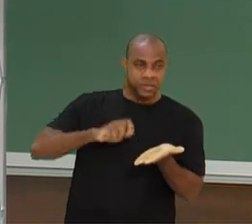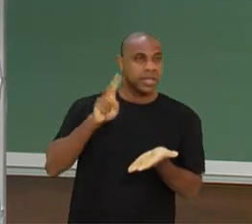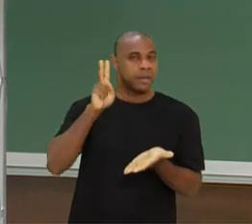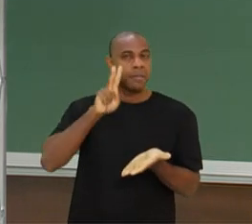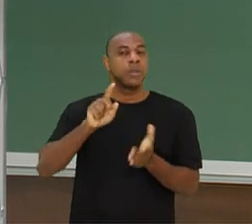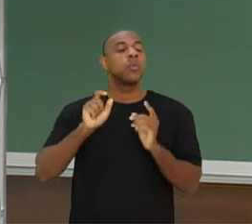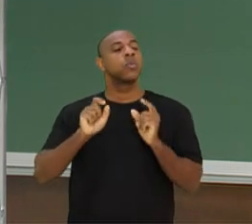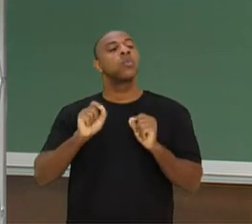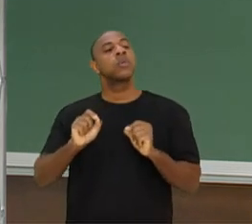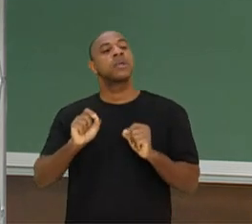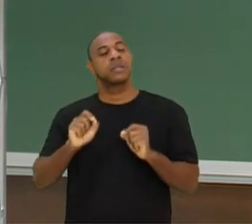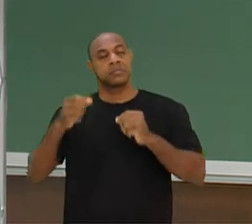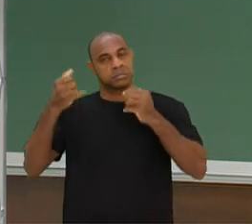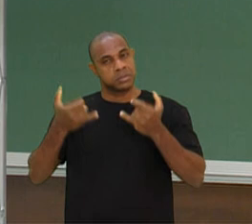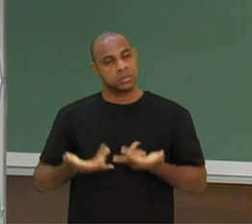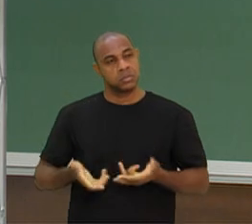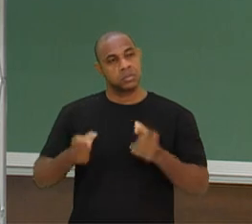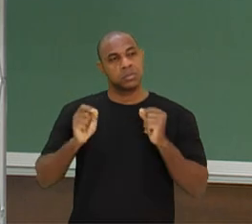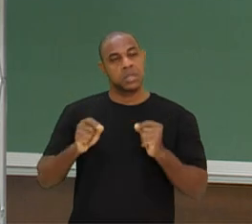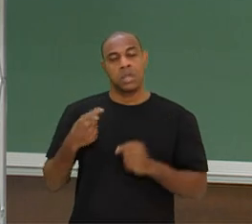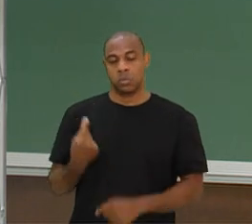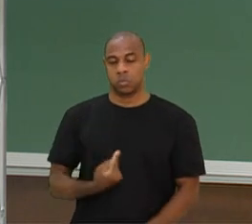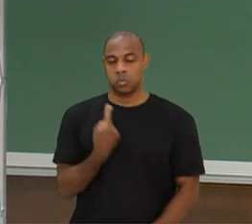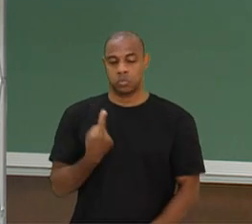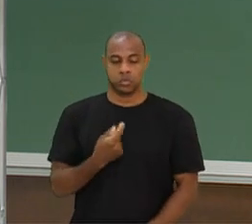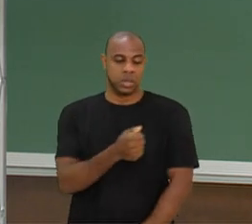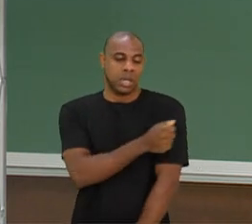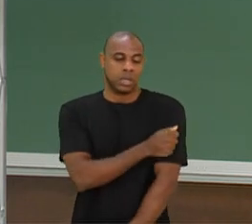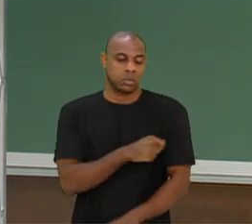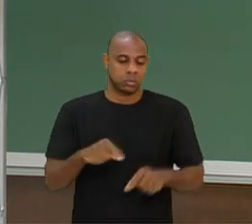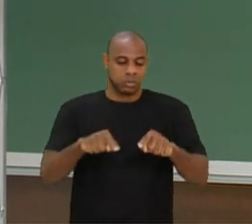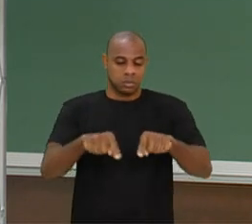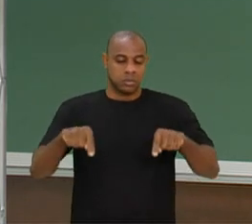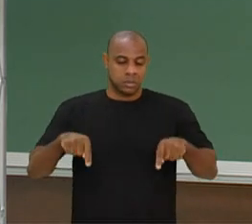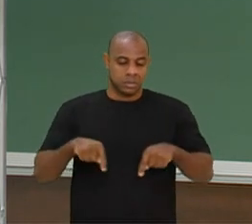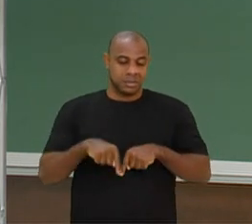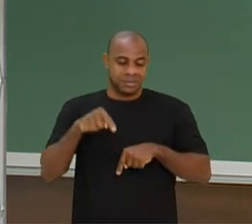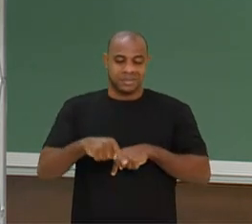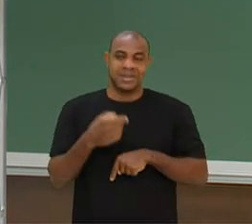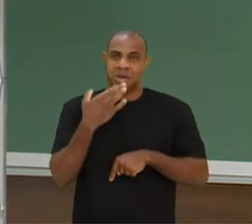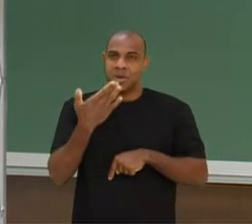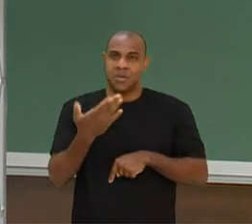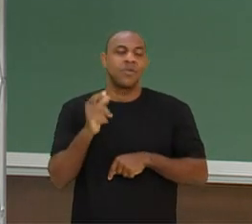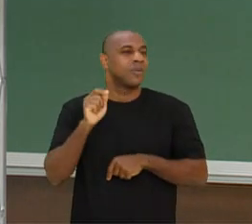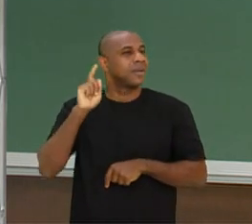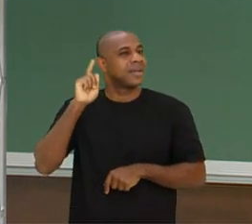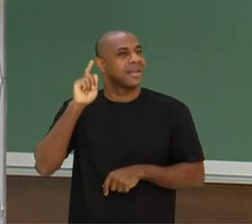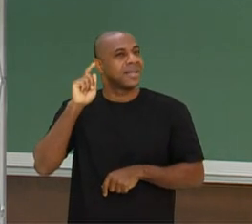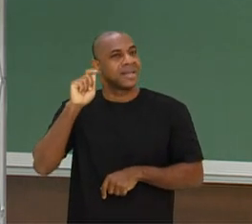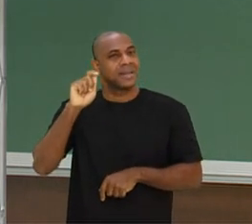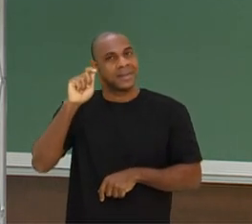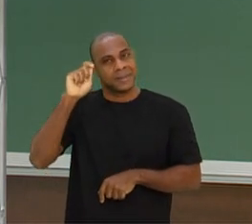que, como foi dito, ele era o único aluno de cor dentro da sala de aula. Ok?